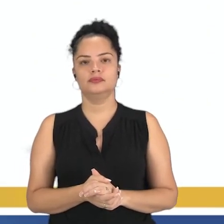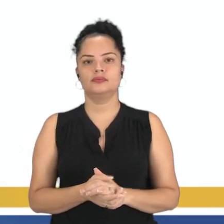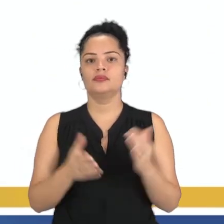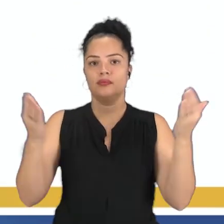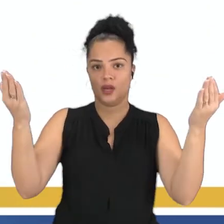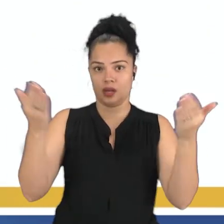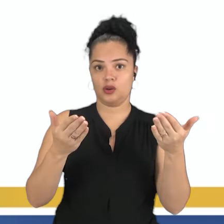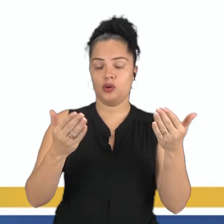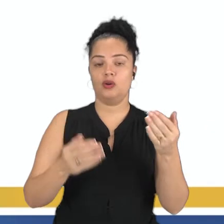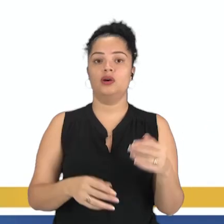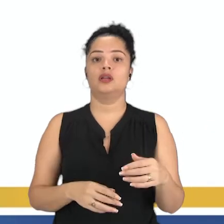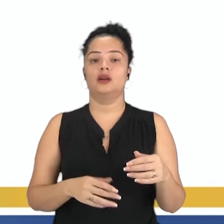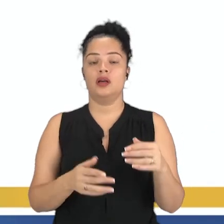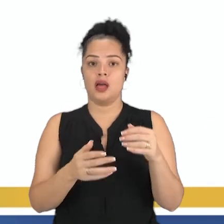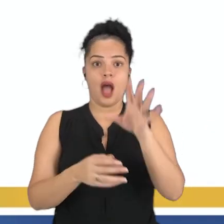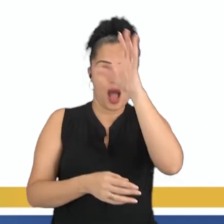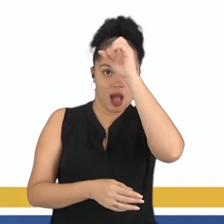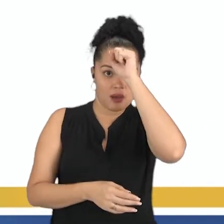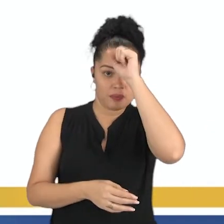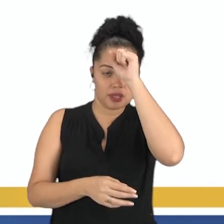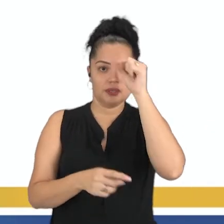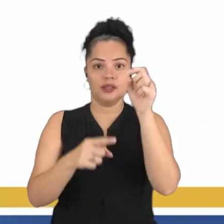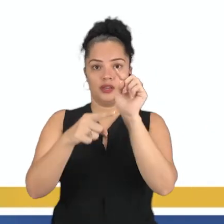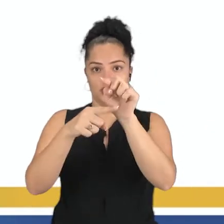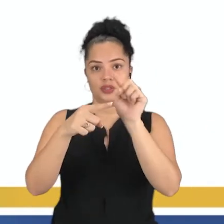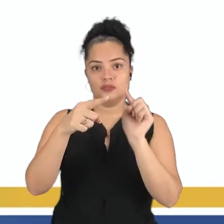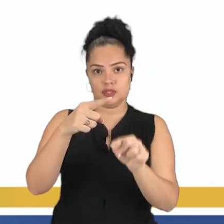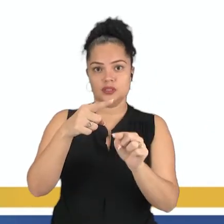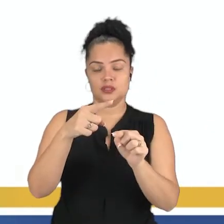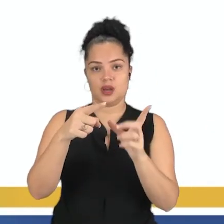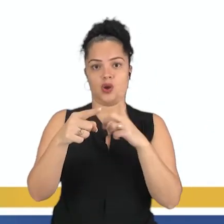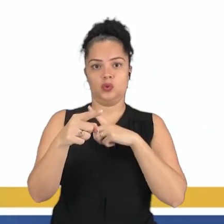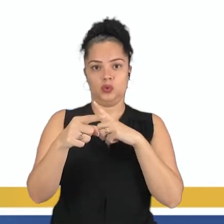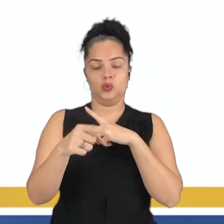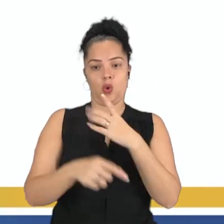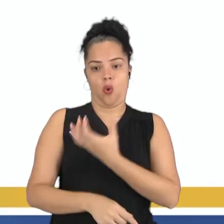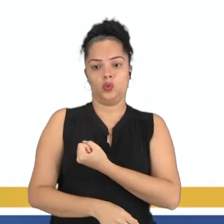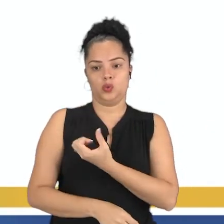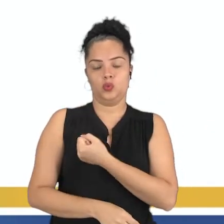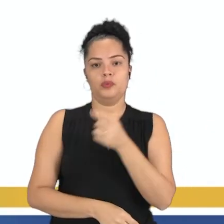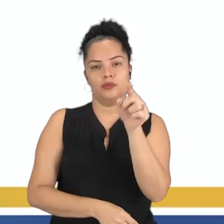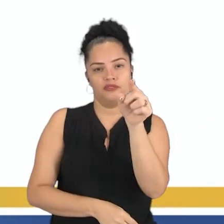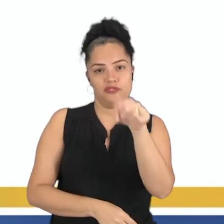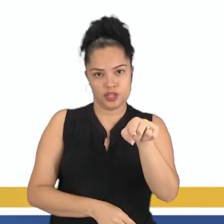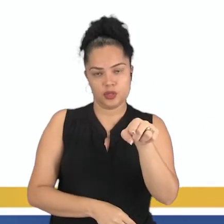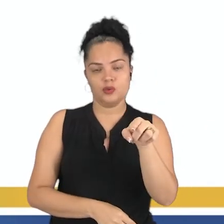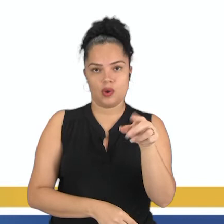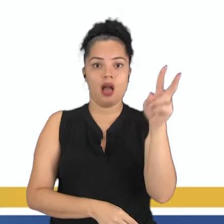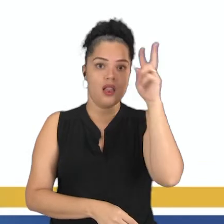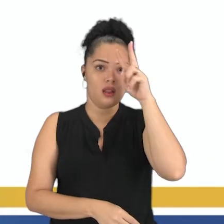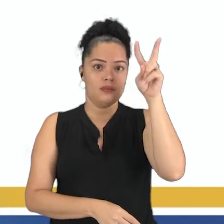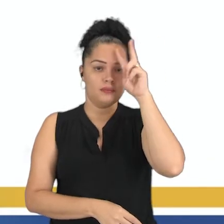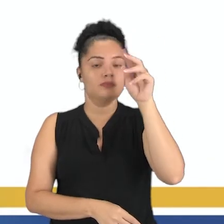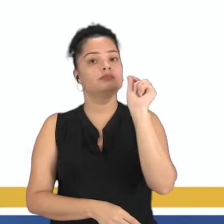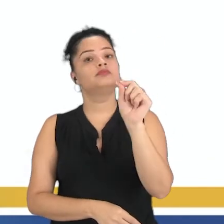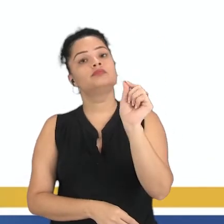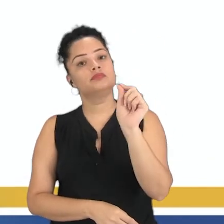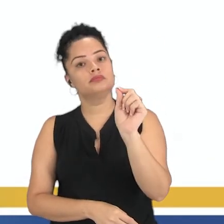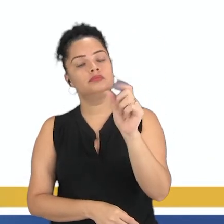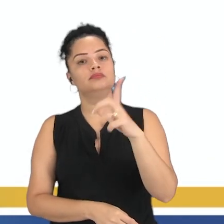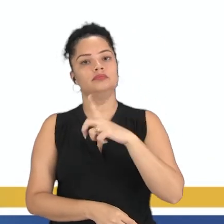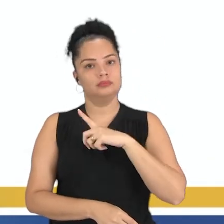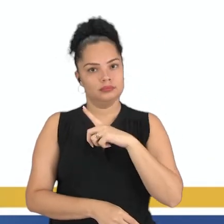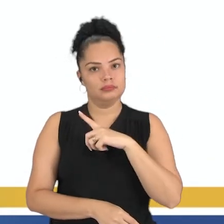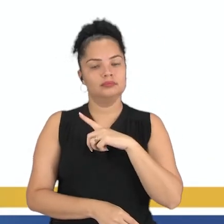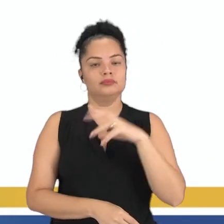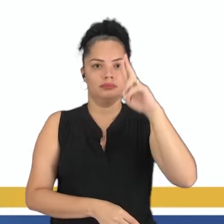vamos lá. Agora, para a gente trabalhar com a divisão envolvendo números decimais, aqueles com vírgulas, a gente tem que lembrar o quê? Né? Que eles